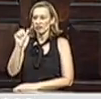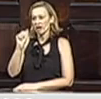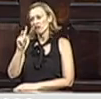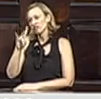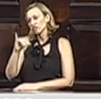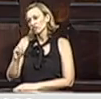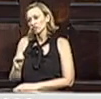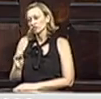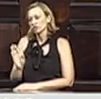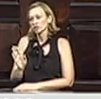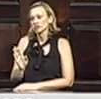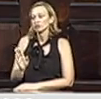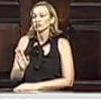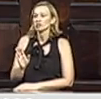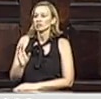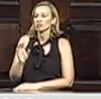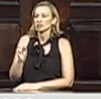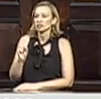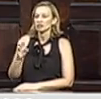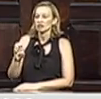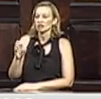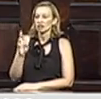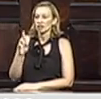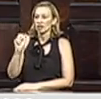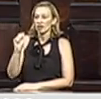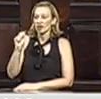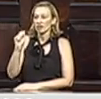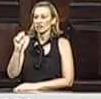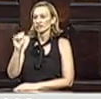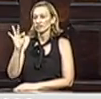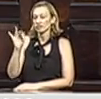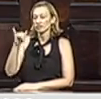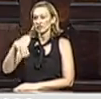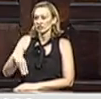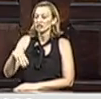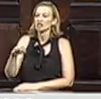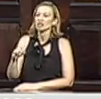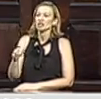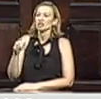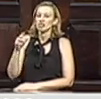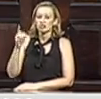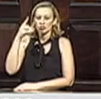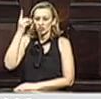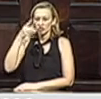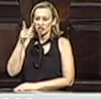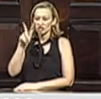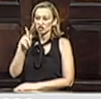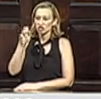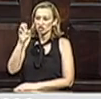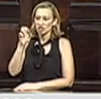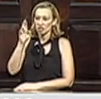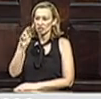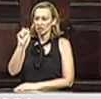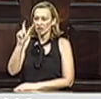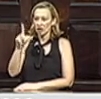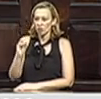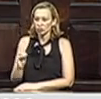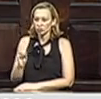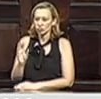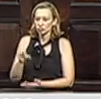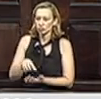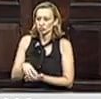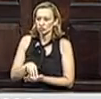Geraldo Moreira, Flávio Serafini, deputado Geraldo Pudim, Gustavo Tutuca,